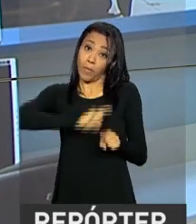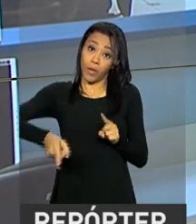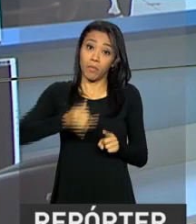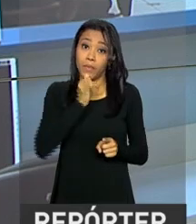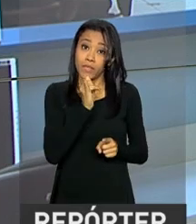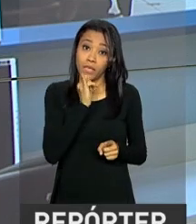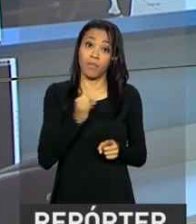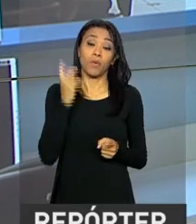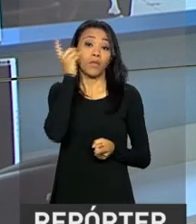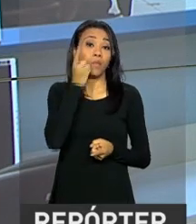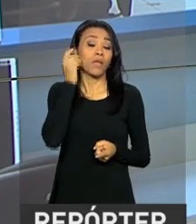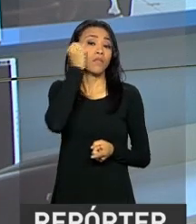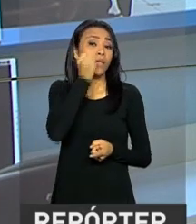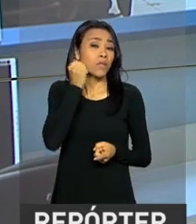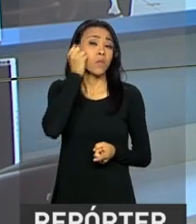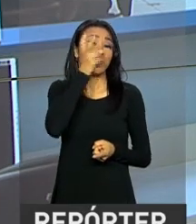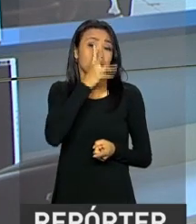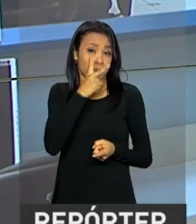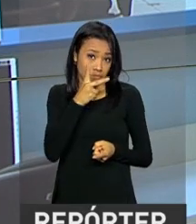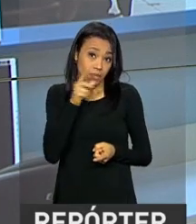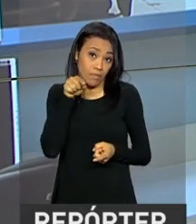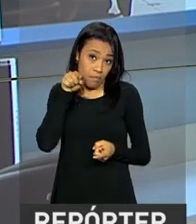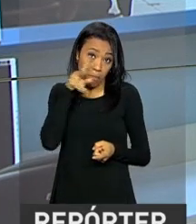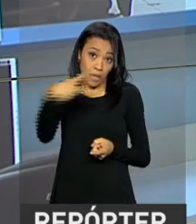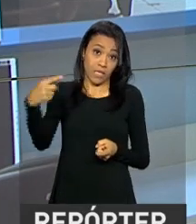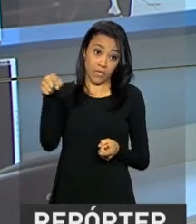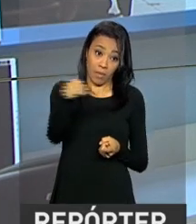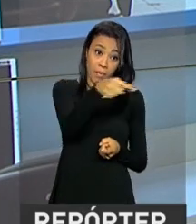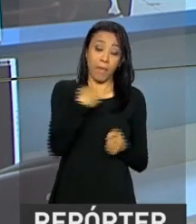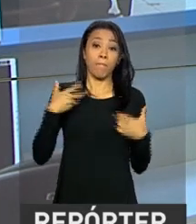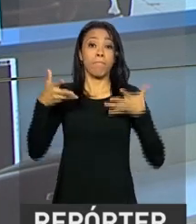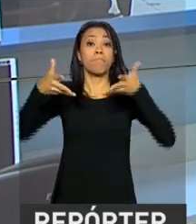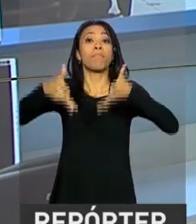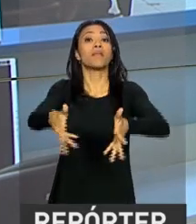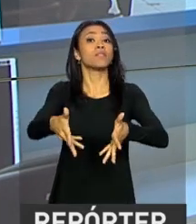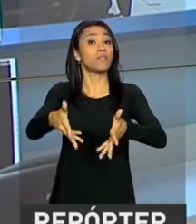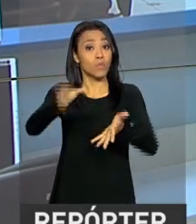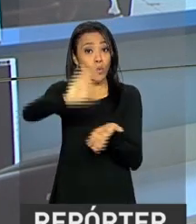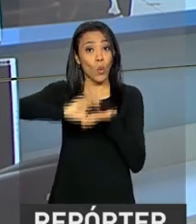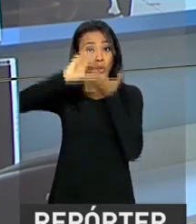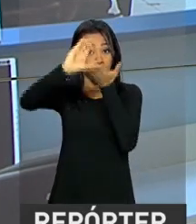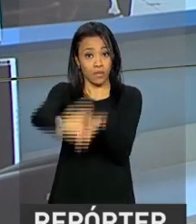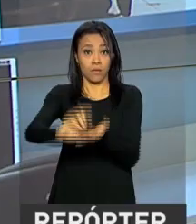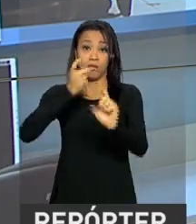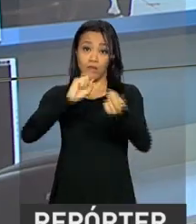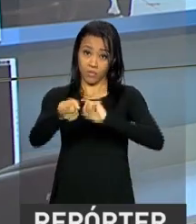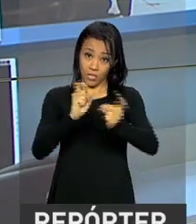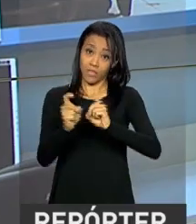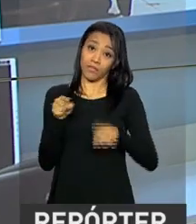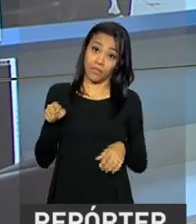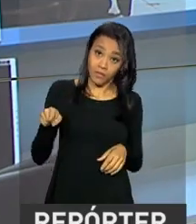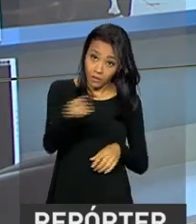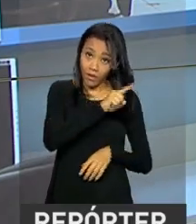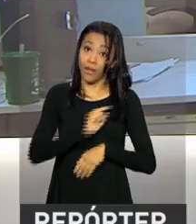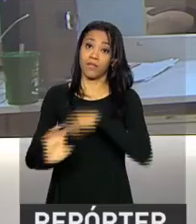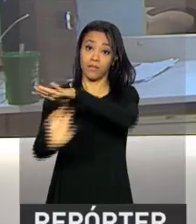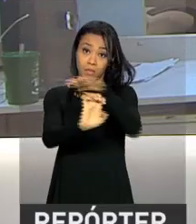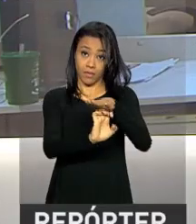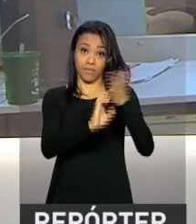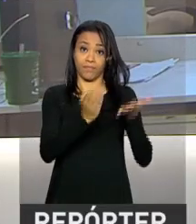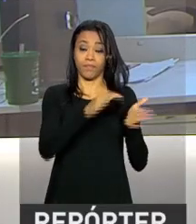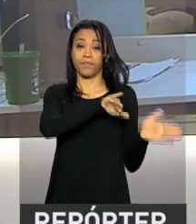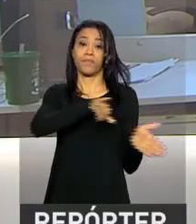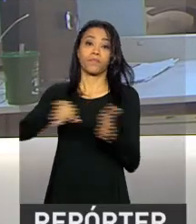exemplo, que parlamentares e presidentes dessas entidades participem dos conselhos de administração dessas empresas.